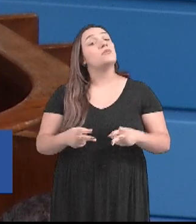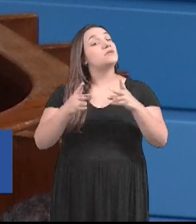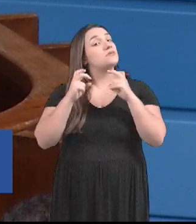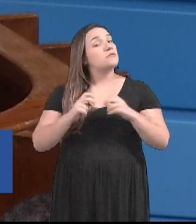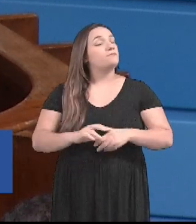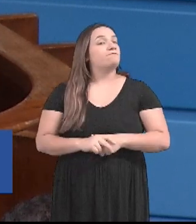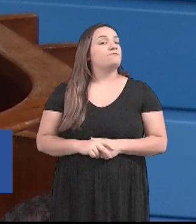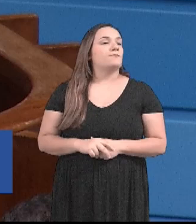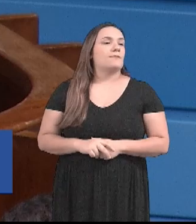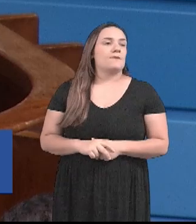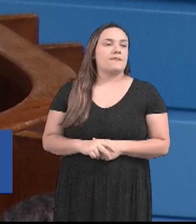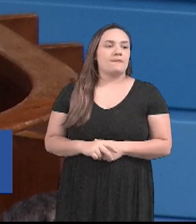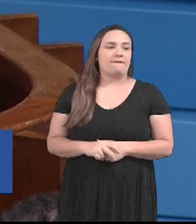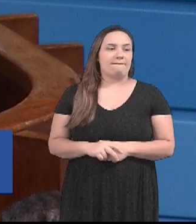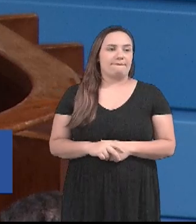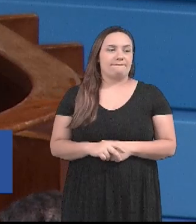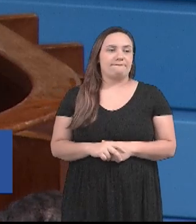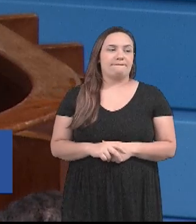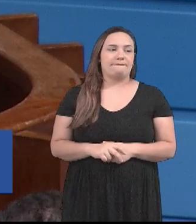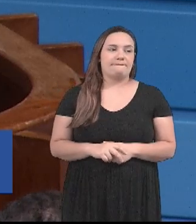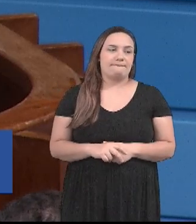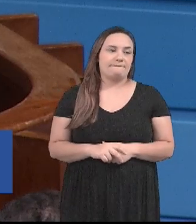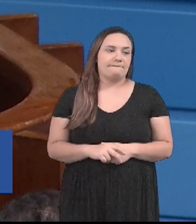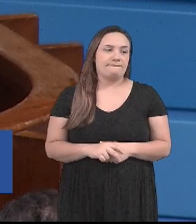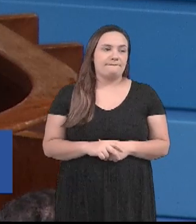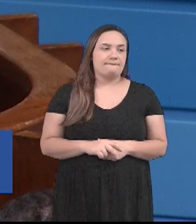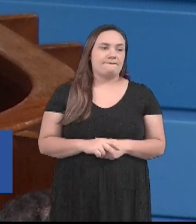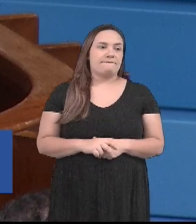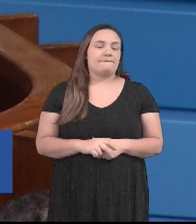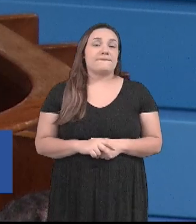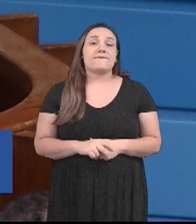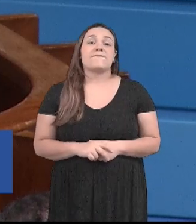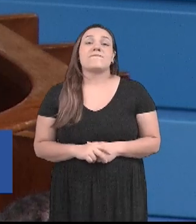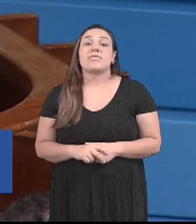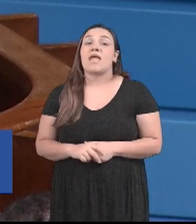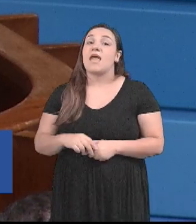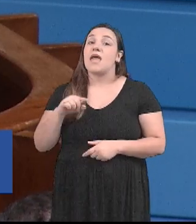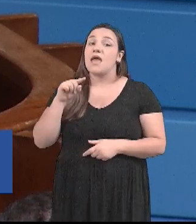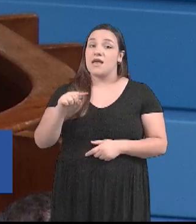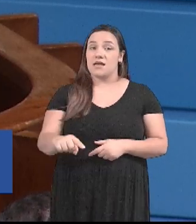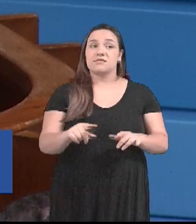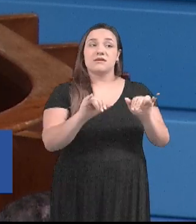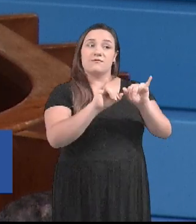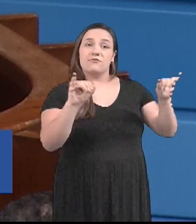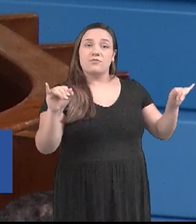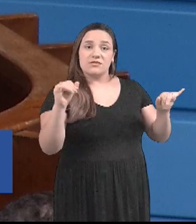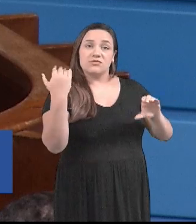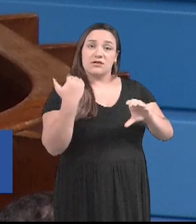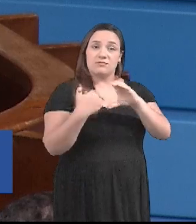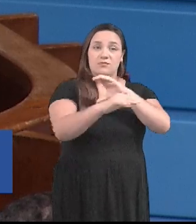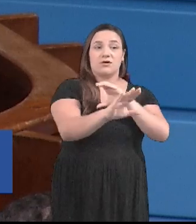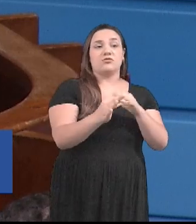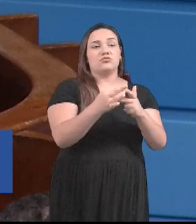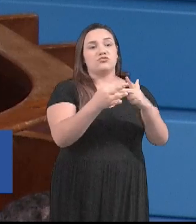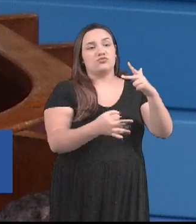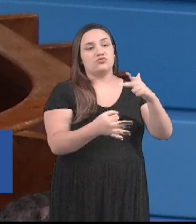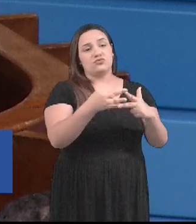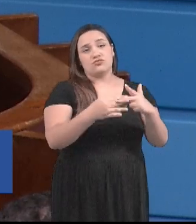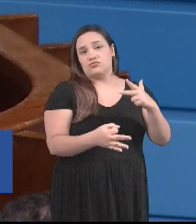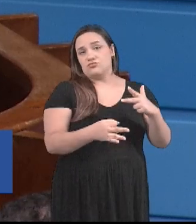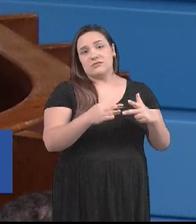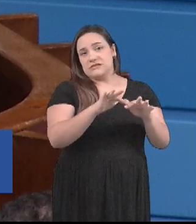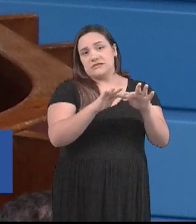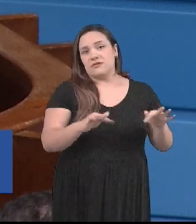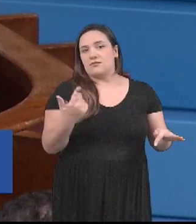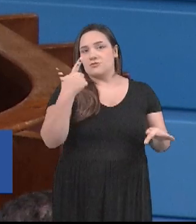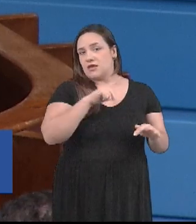interessantíssima, que a informação que foi enviada ao Poder Judiciário, ela é falsa e de simples